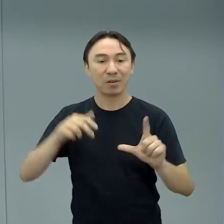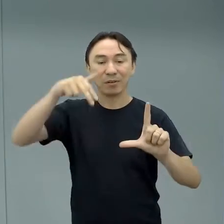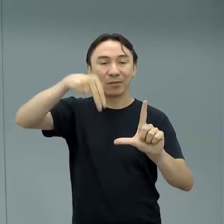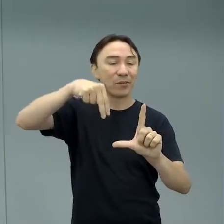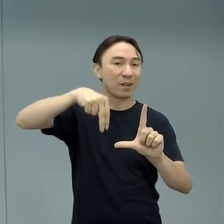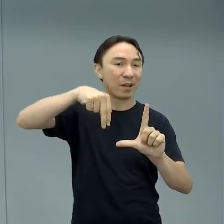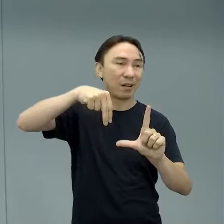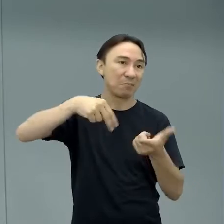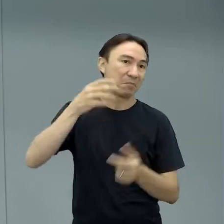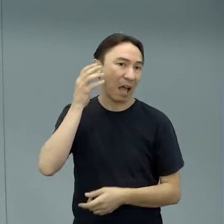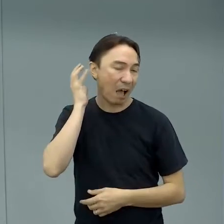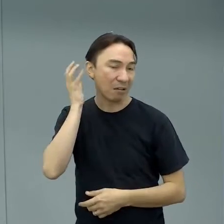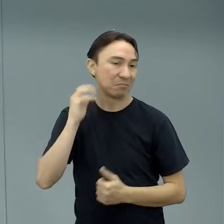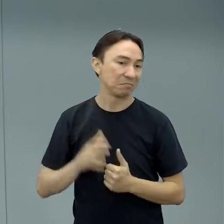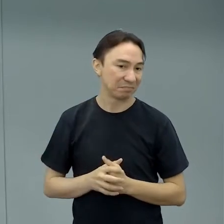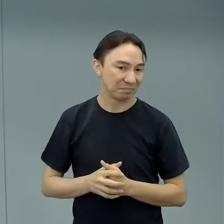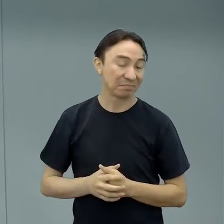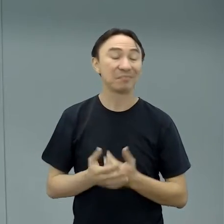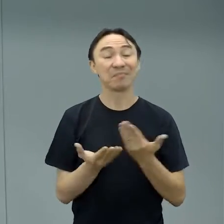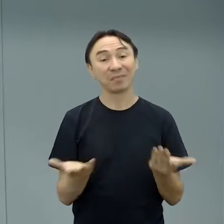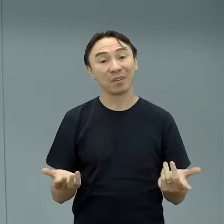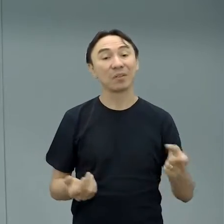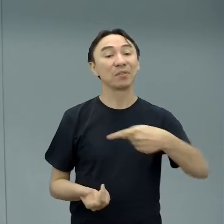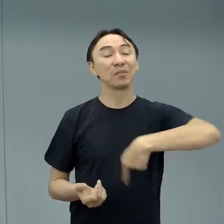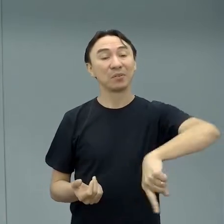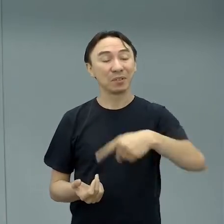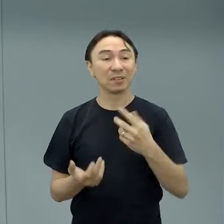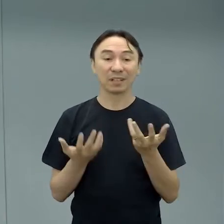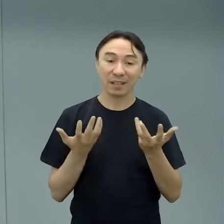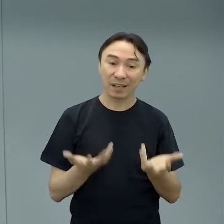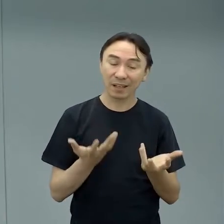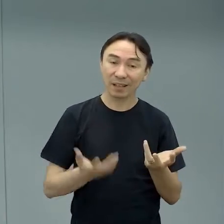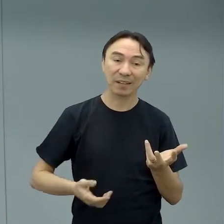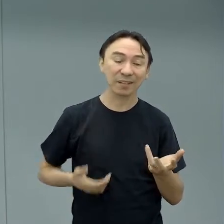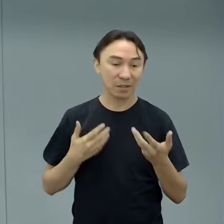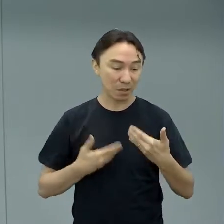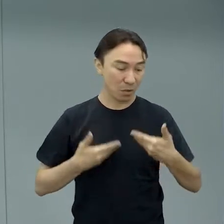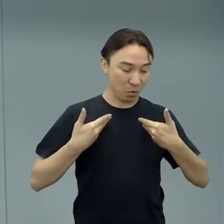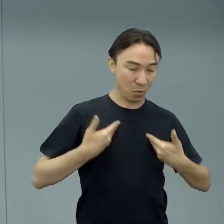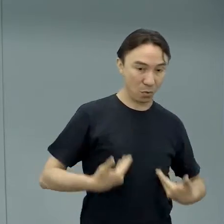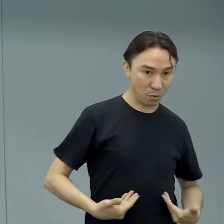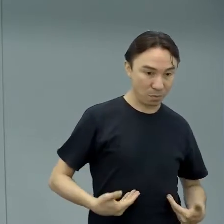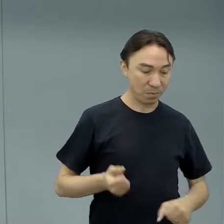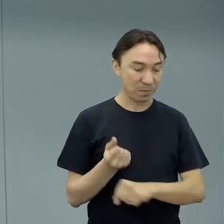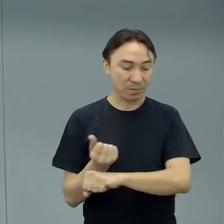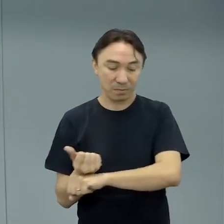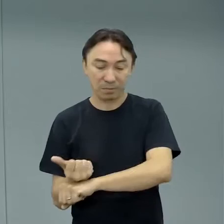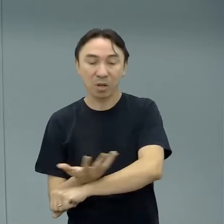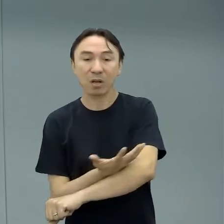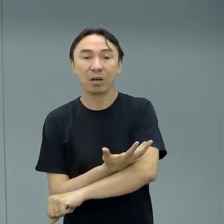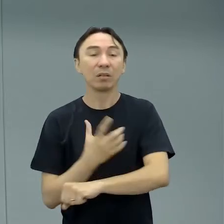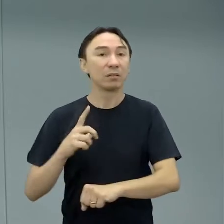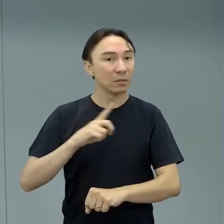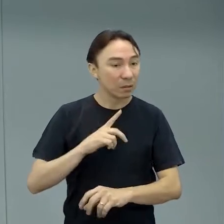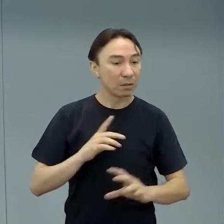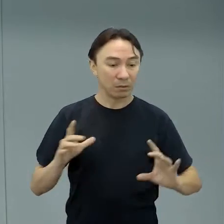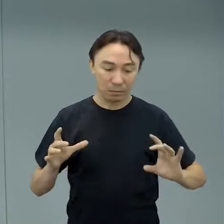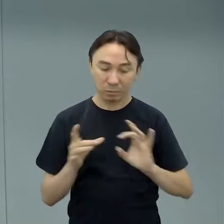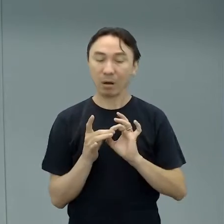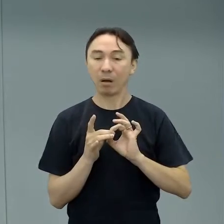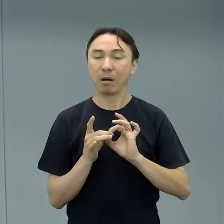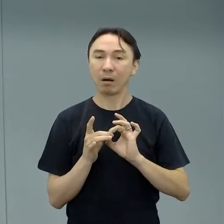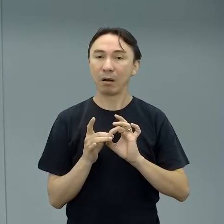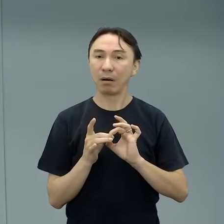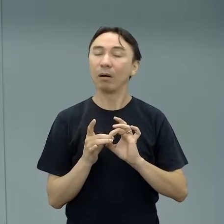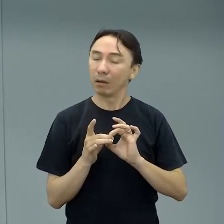mostrando, que já está até no título do componente, a questão da relação entre corpo e emoção. E eu até trouxe um pouquinho